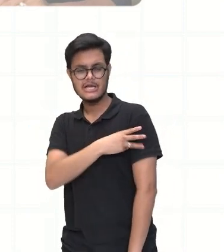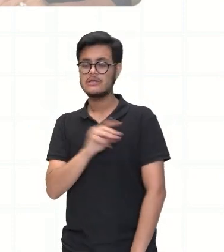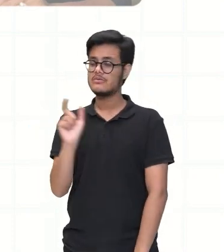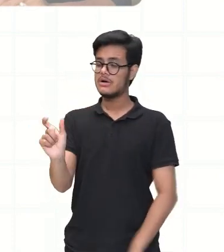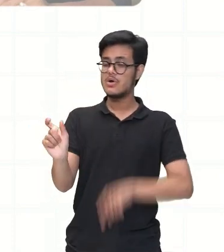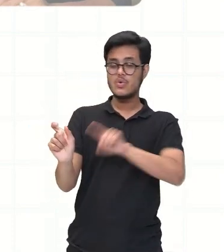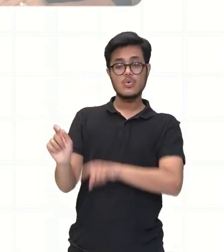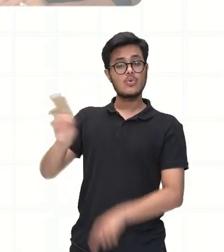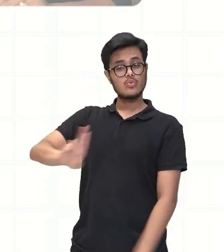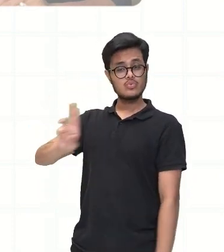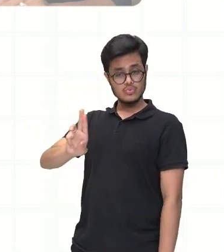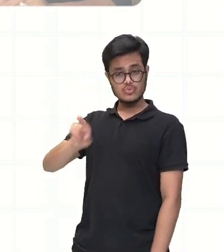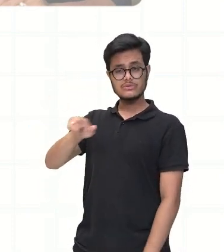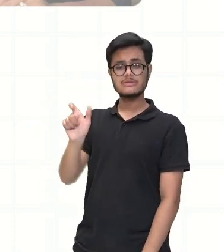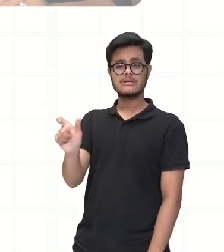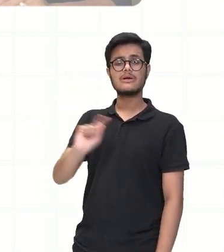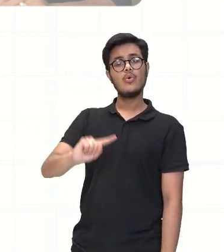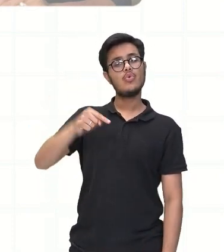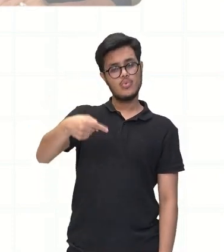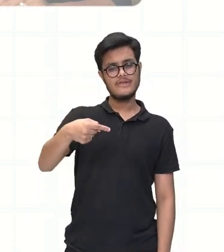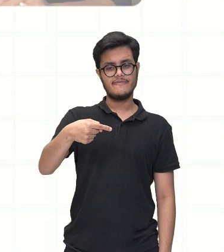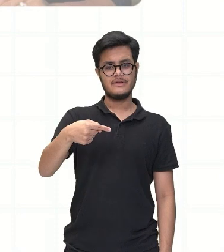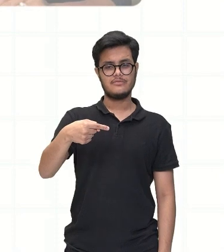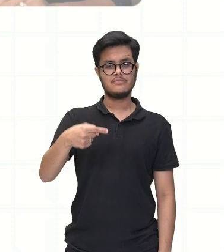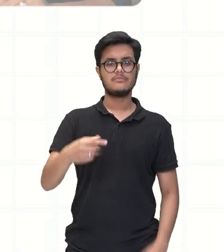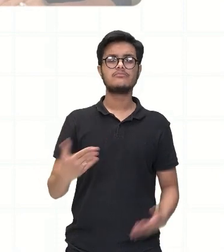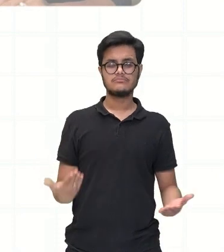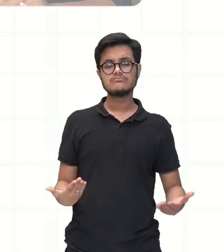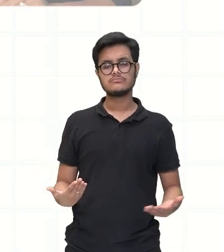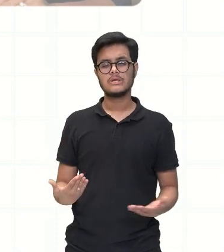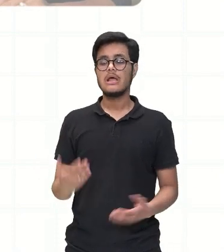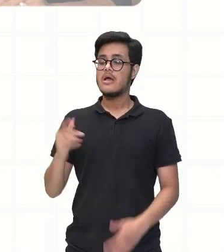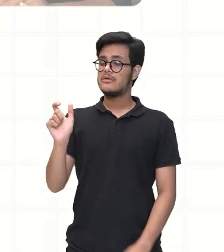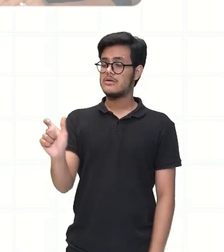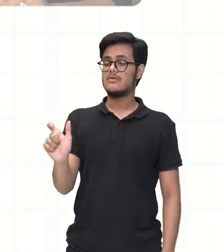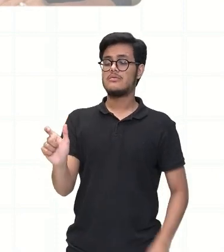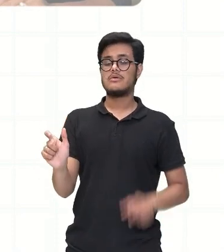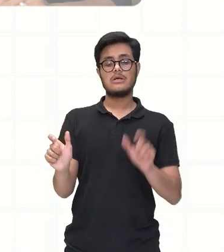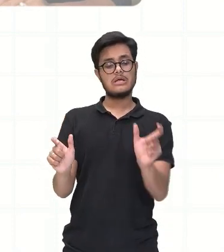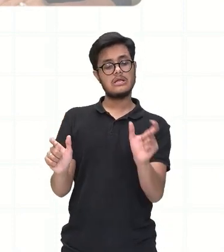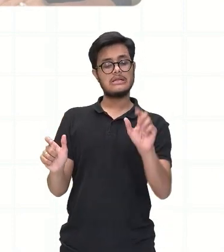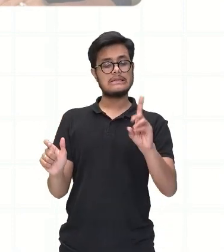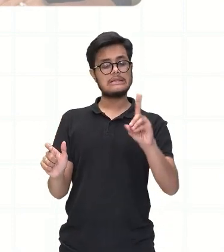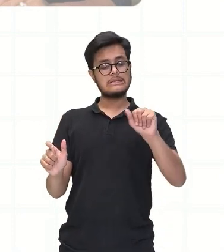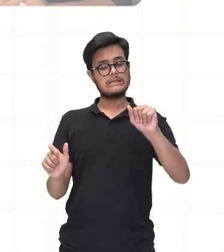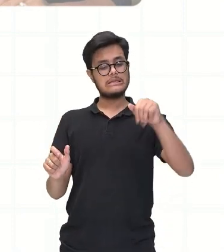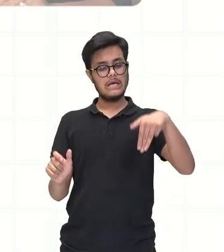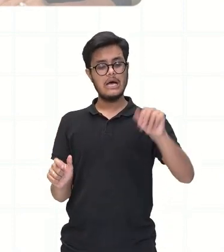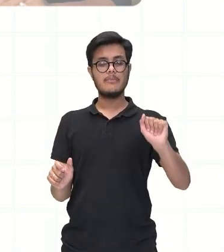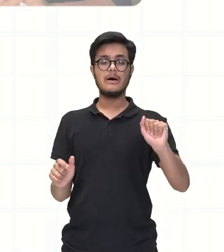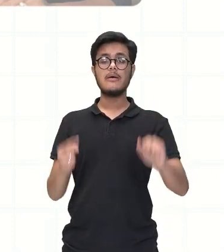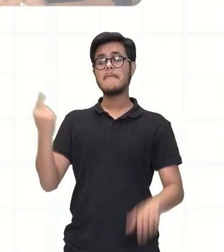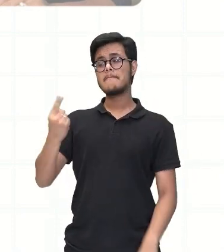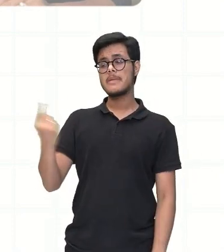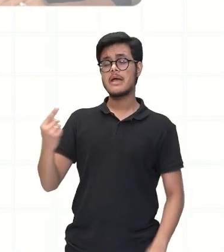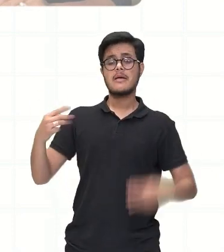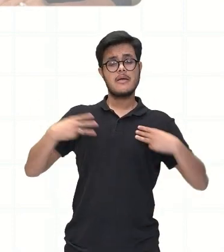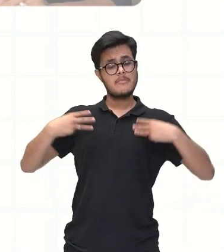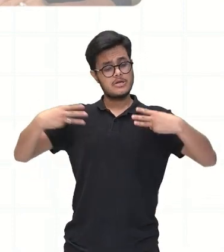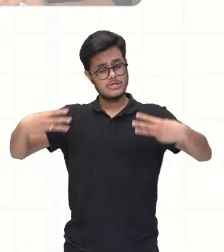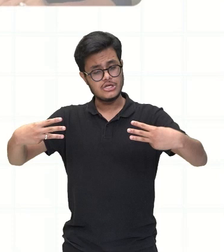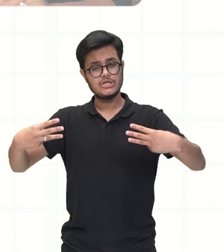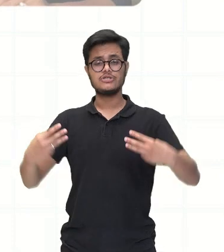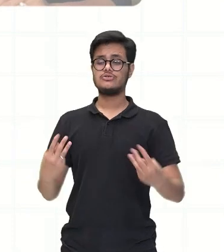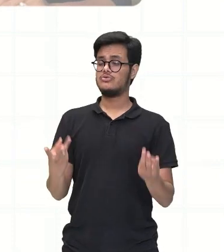numeral na frente, eles vão utilizar o hífen. Primeira dama, primeiro ministro, segundo tenente, primeiro